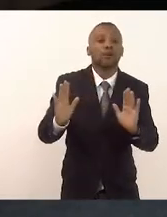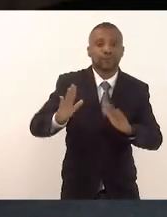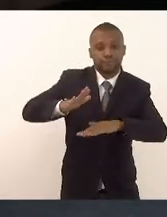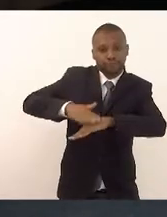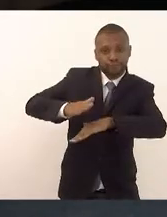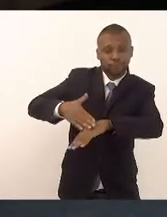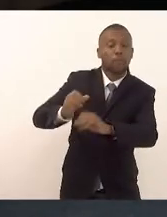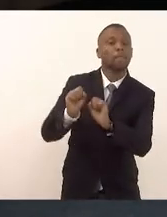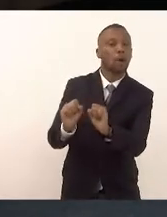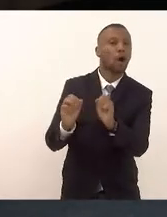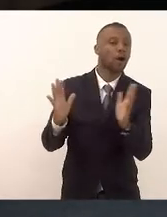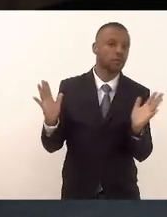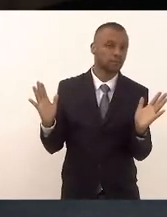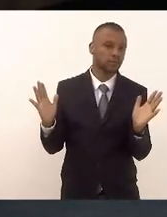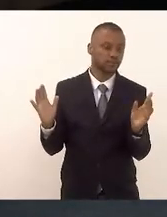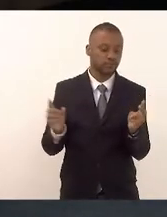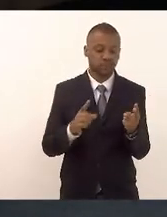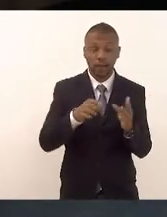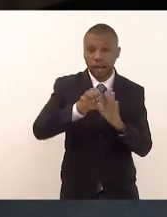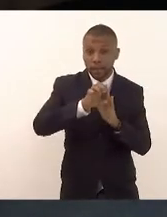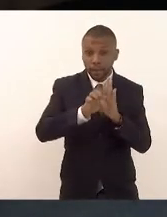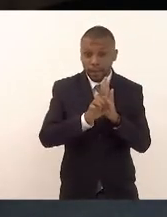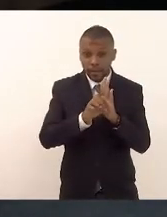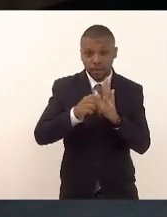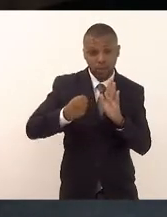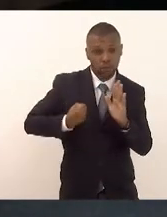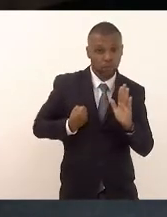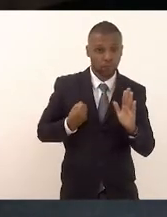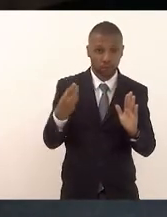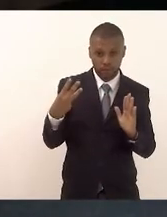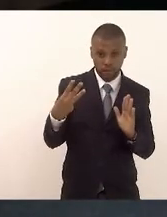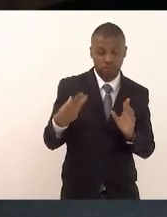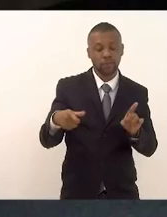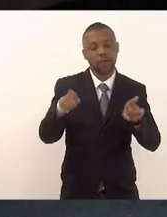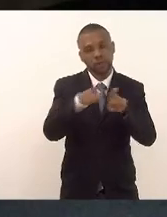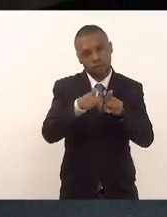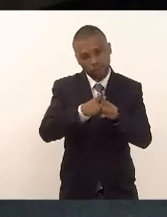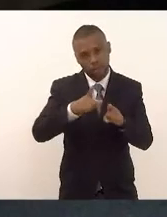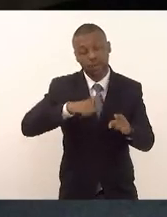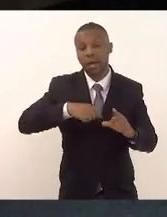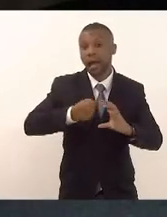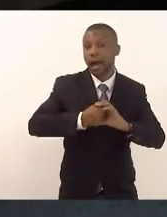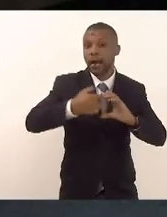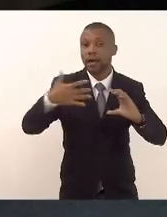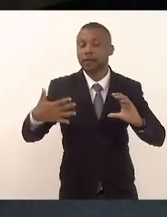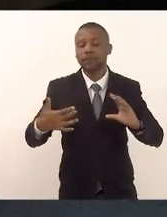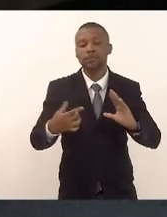A emenda número 3, ela é também modificativa,